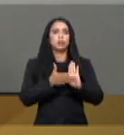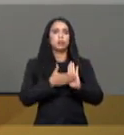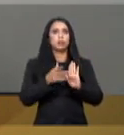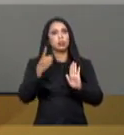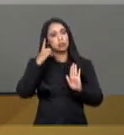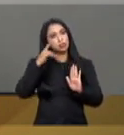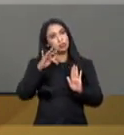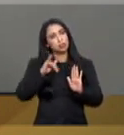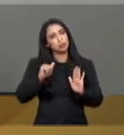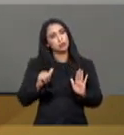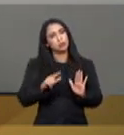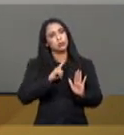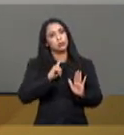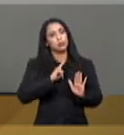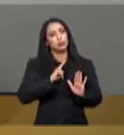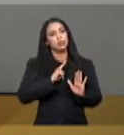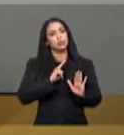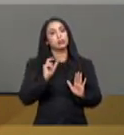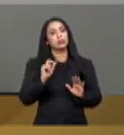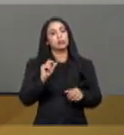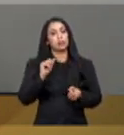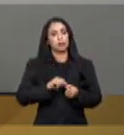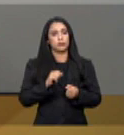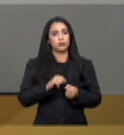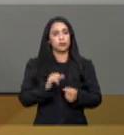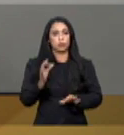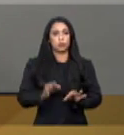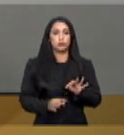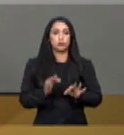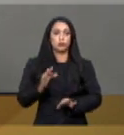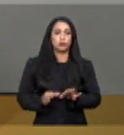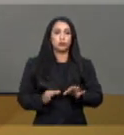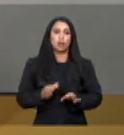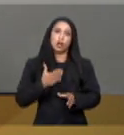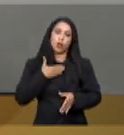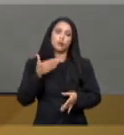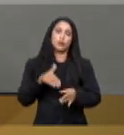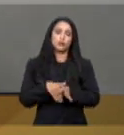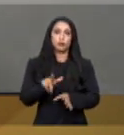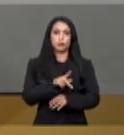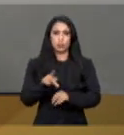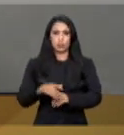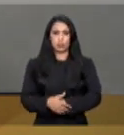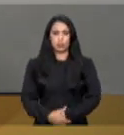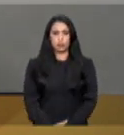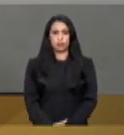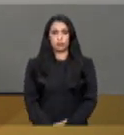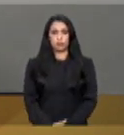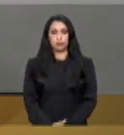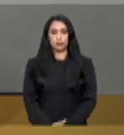data daquela sessão em que proferido o julgamento de mérito, e é como voto, senhor presidente.